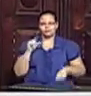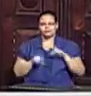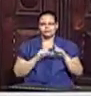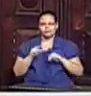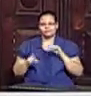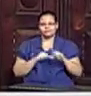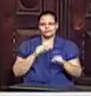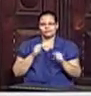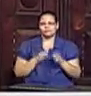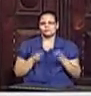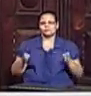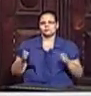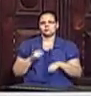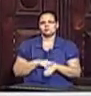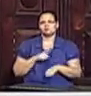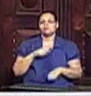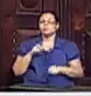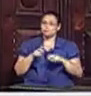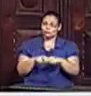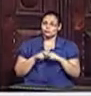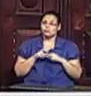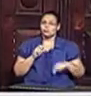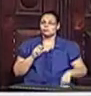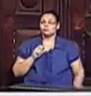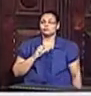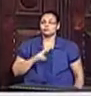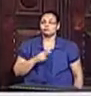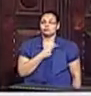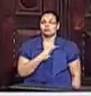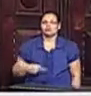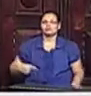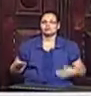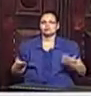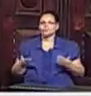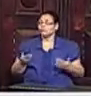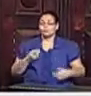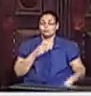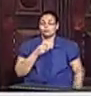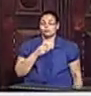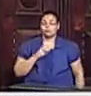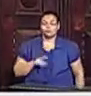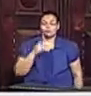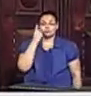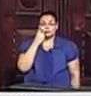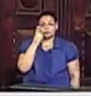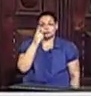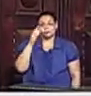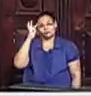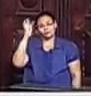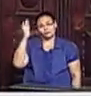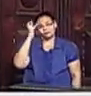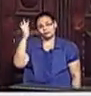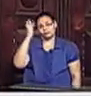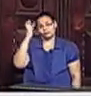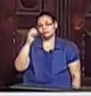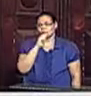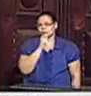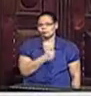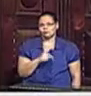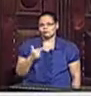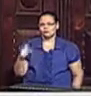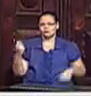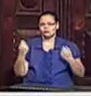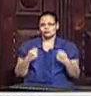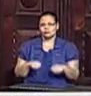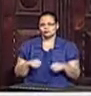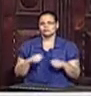viável a curto prazo. Por isso, senhores deputados, eu acho que é chegada a hora de nós fazermos uma reflexão sobre isso. Não existe